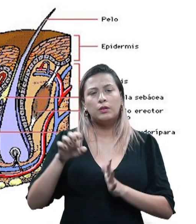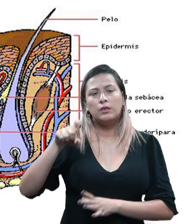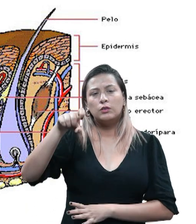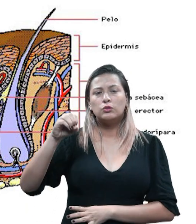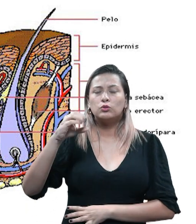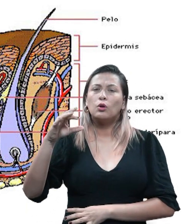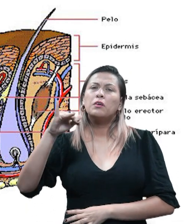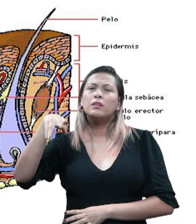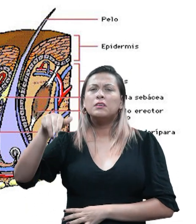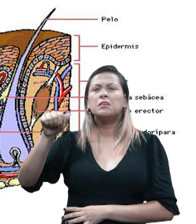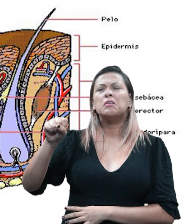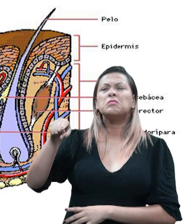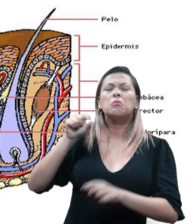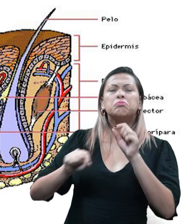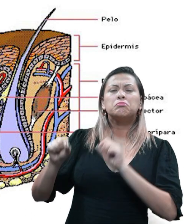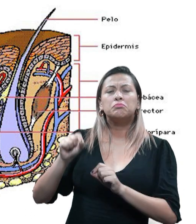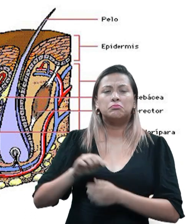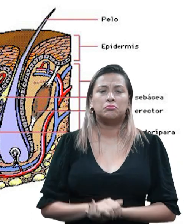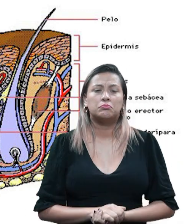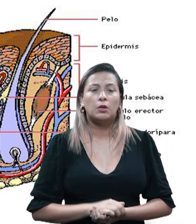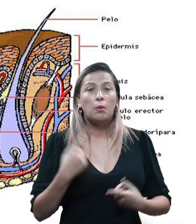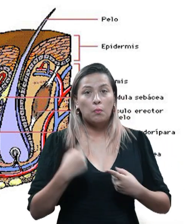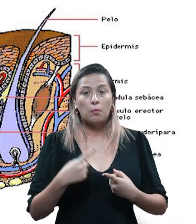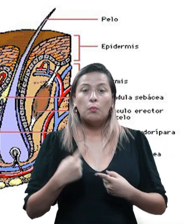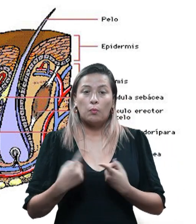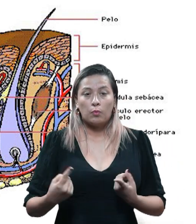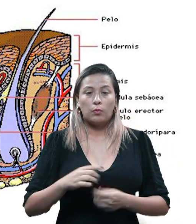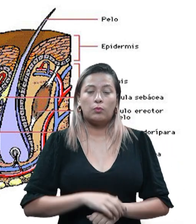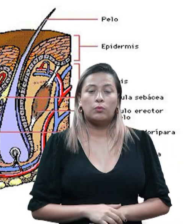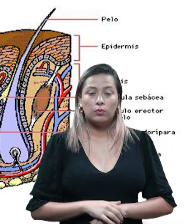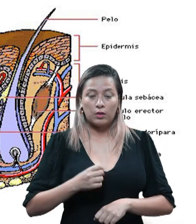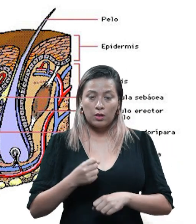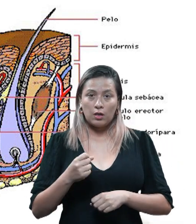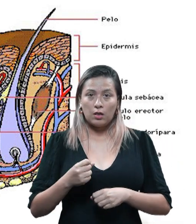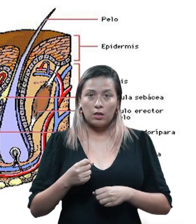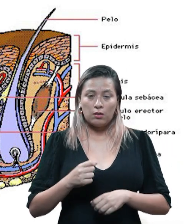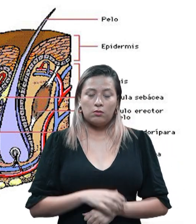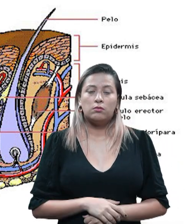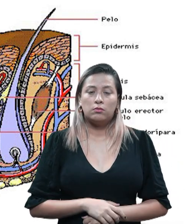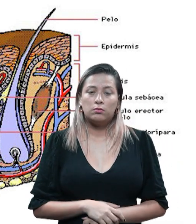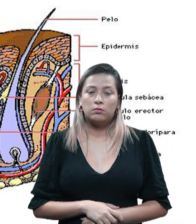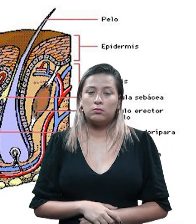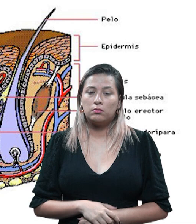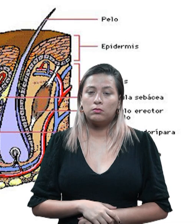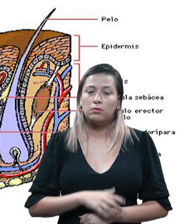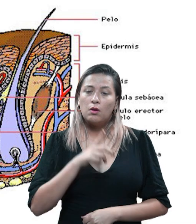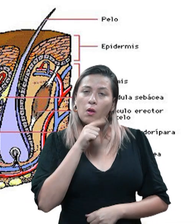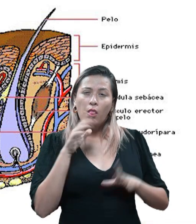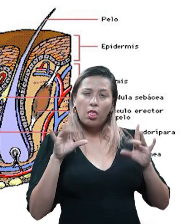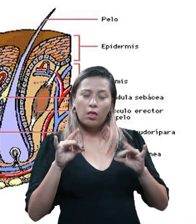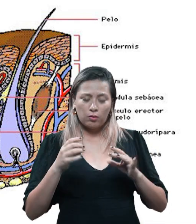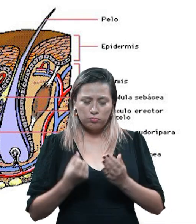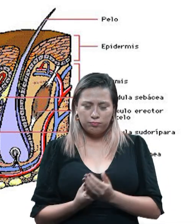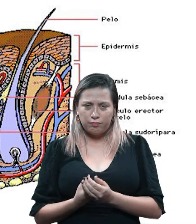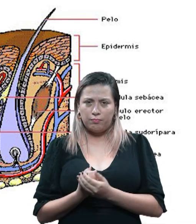que quer dizer isso? É que elas colocam para fora do corpo a sua substância, o seu material